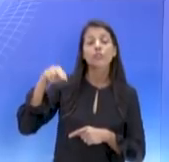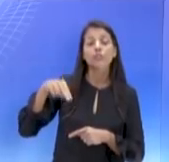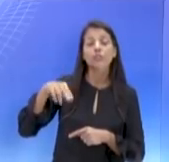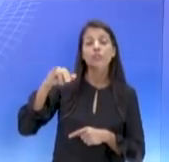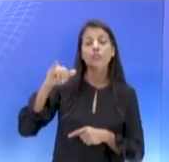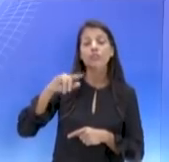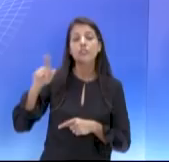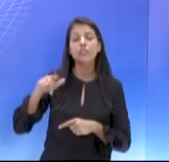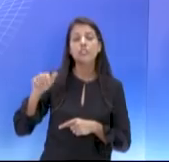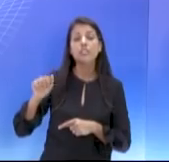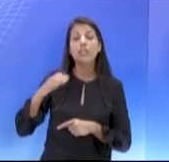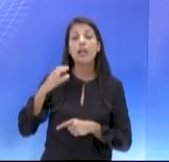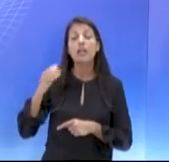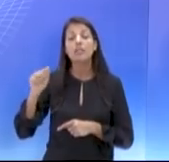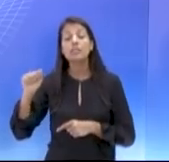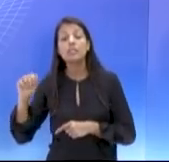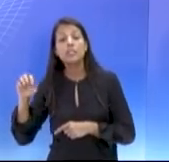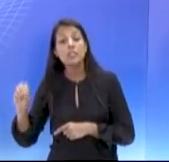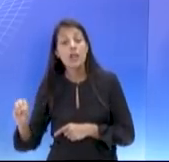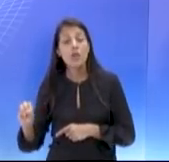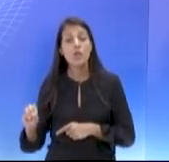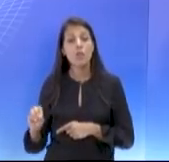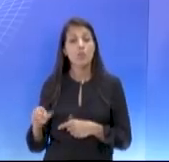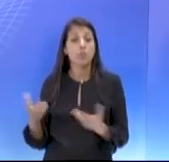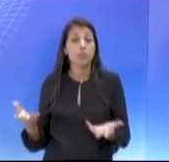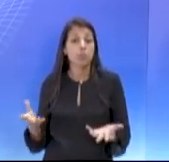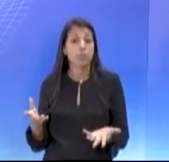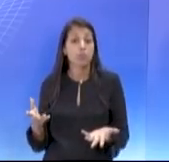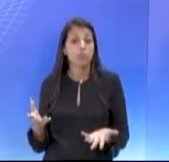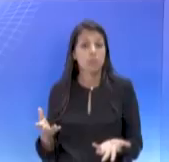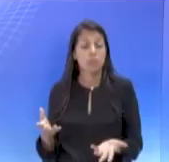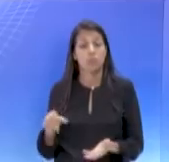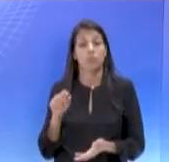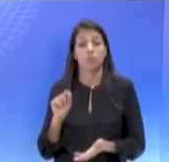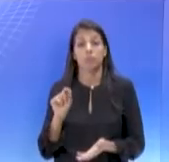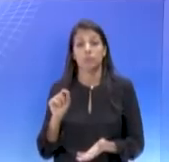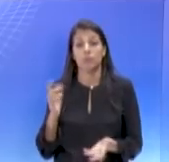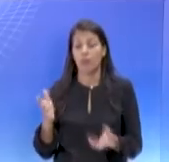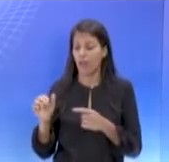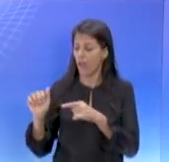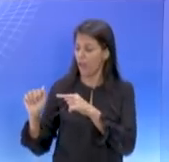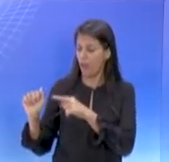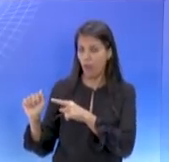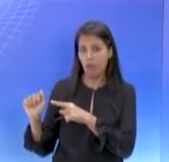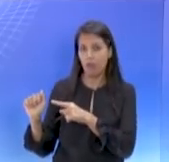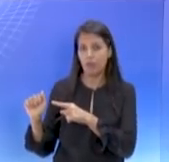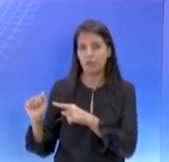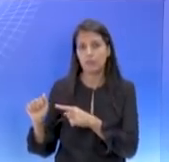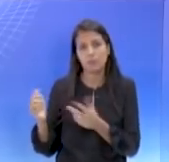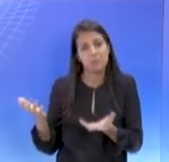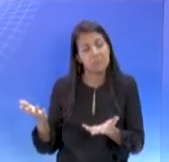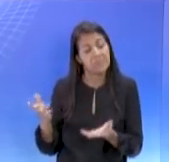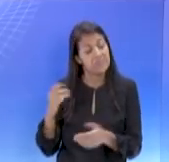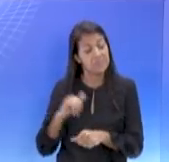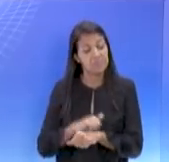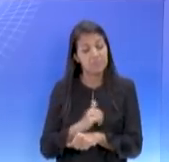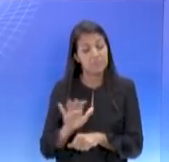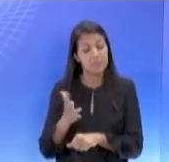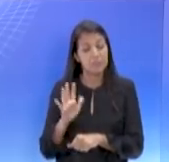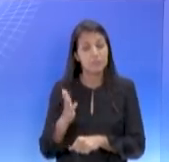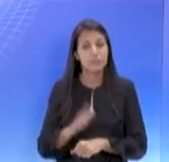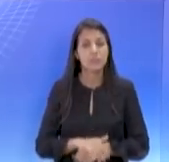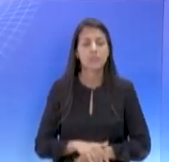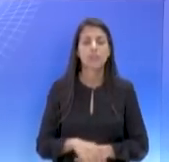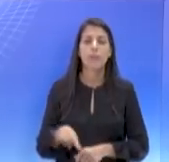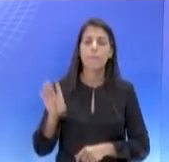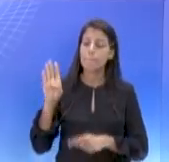iluminismo, modernização, eu acho que essa aí a gente já pode descartar. Letra B, atualização da disciplina moral